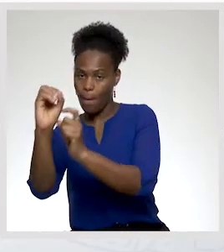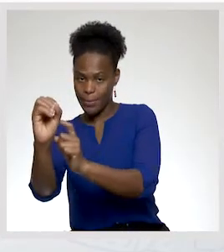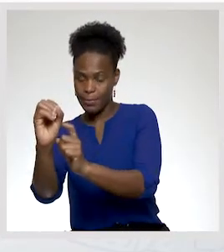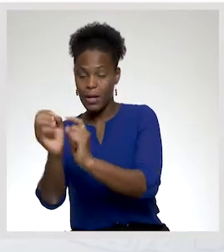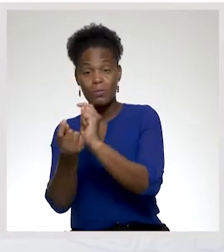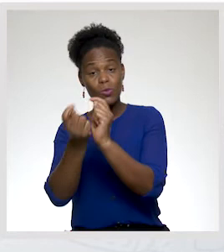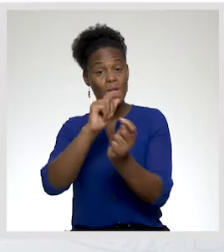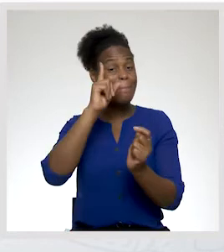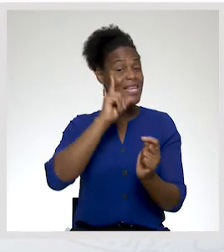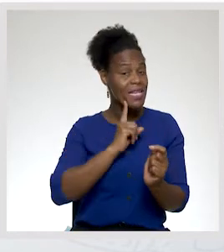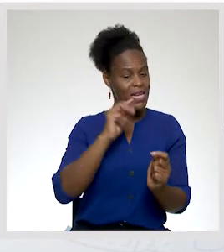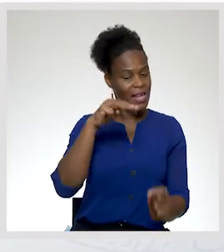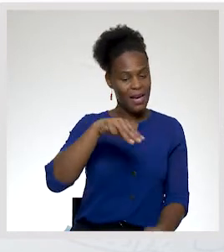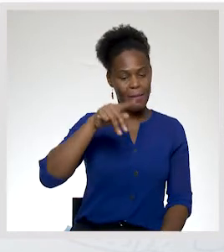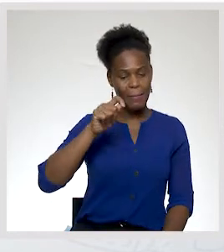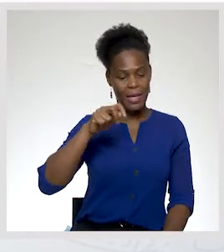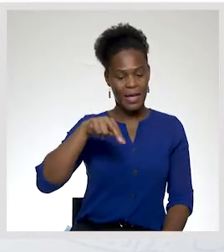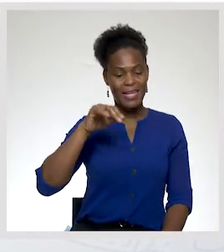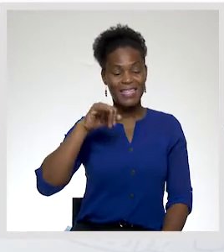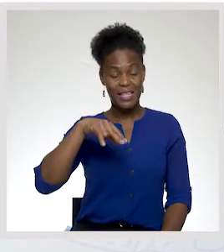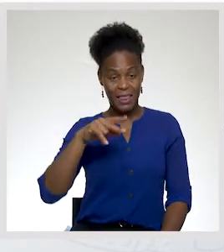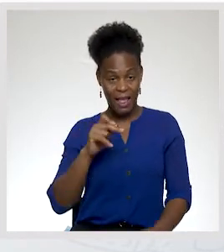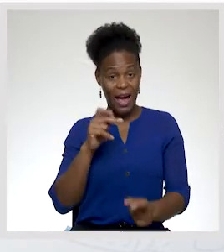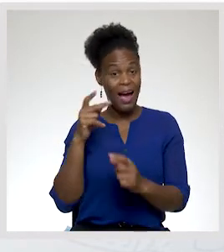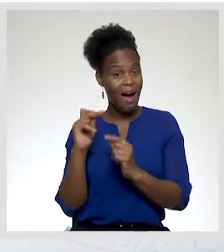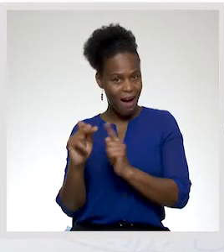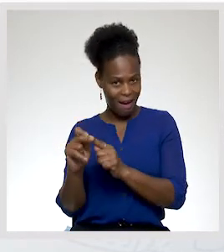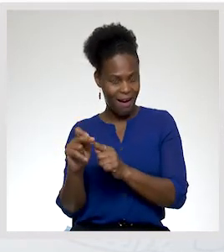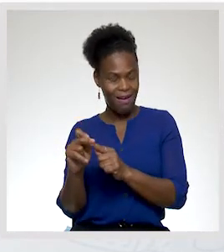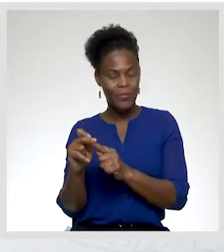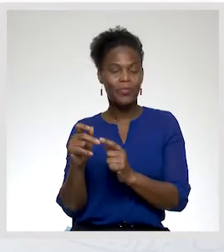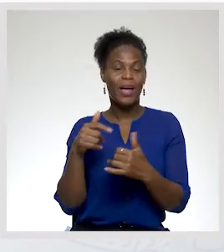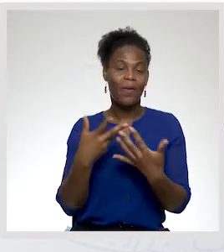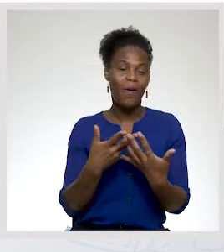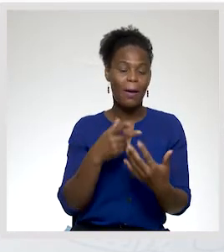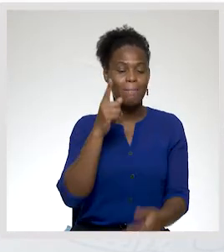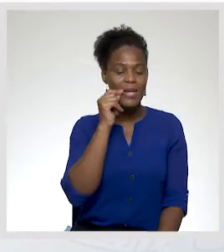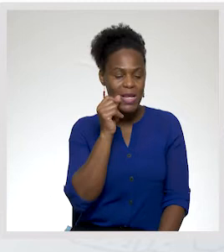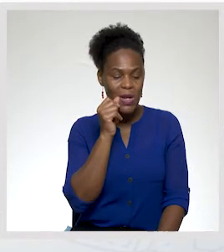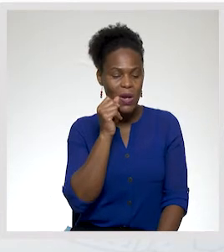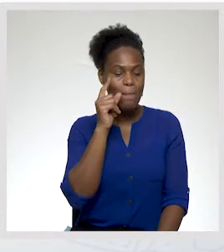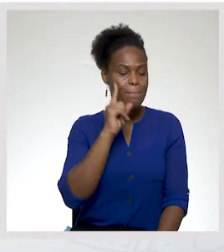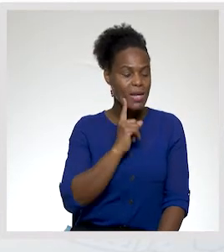quer dizer que esta palavra menino e menina é uma